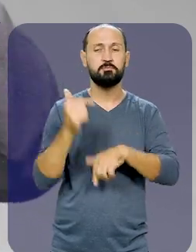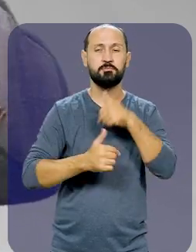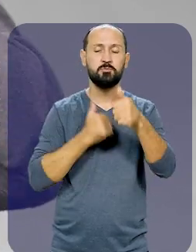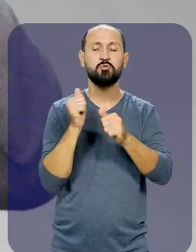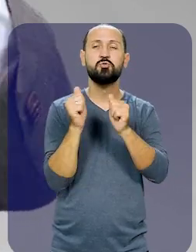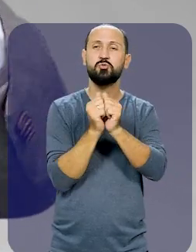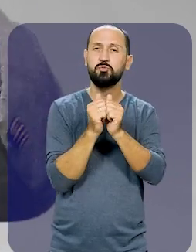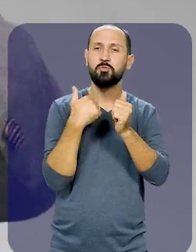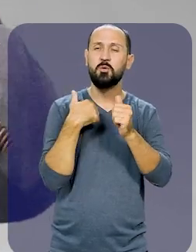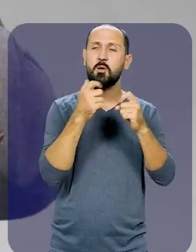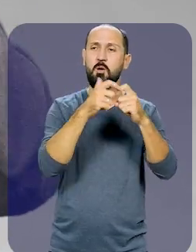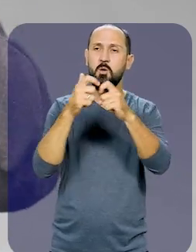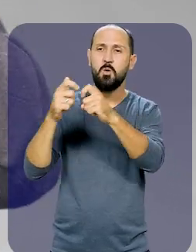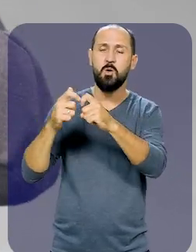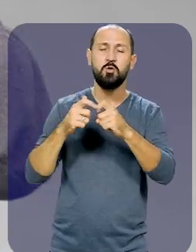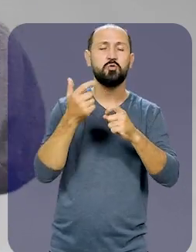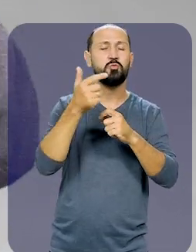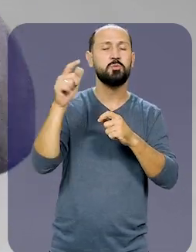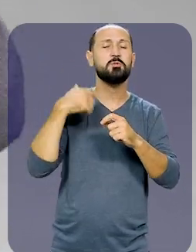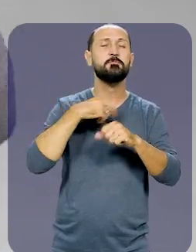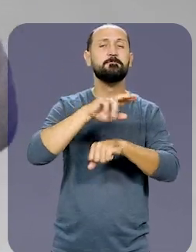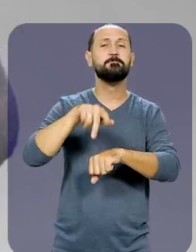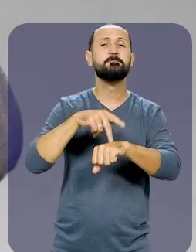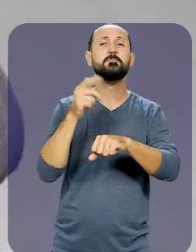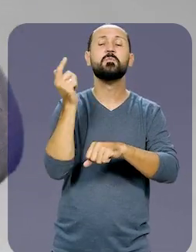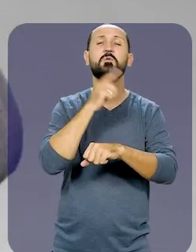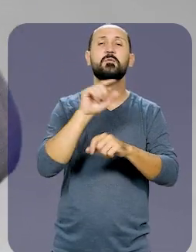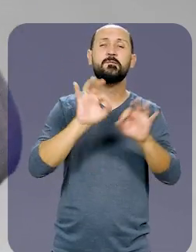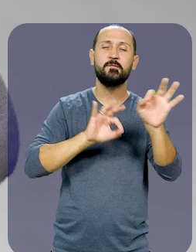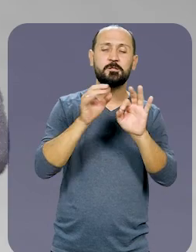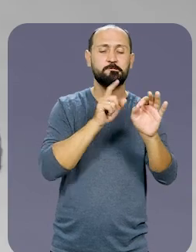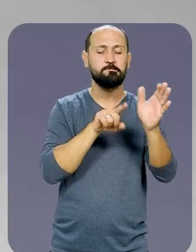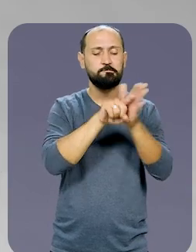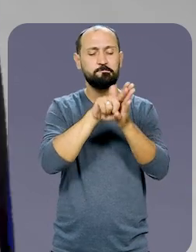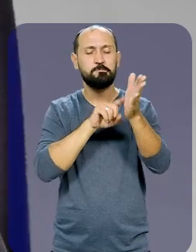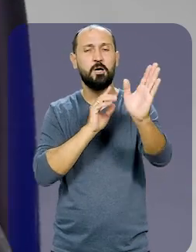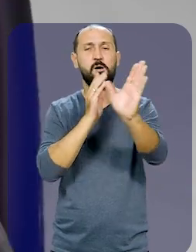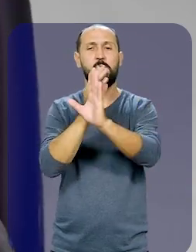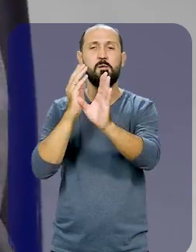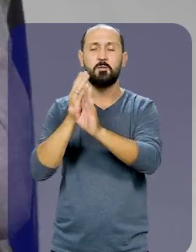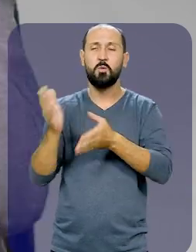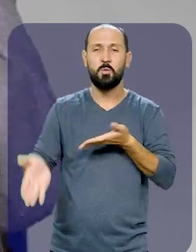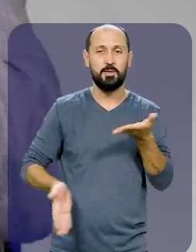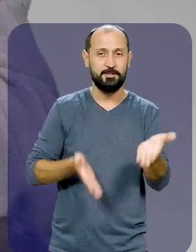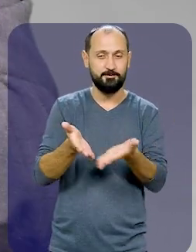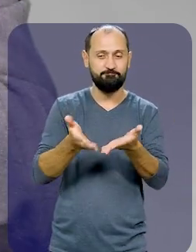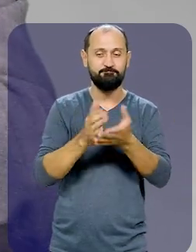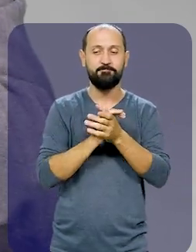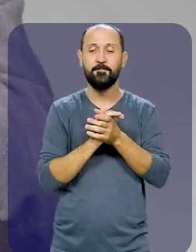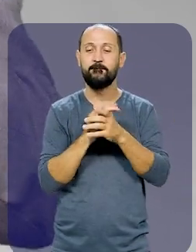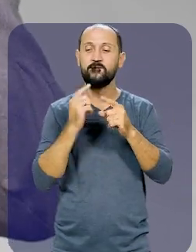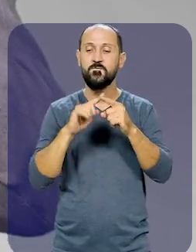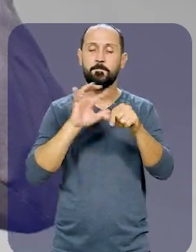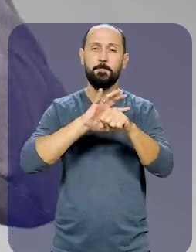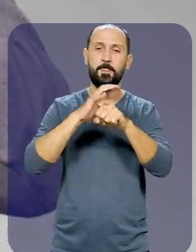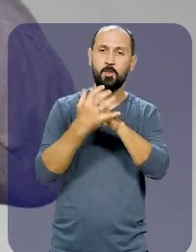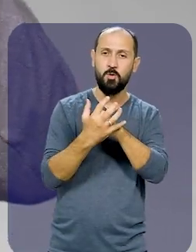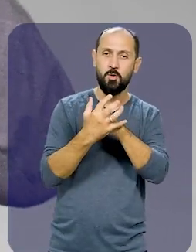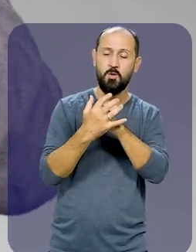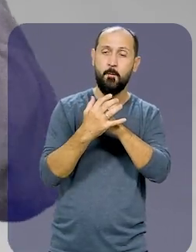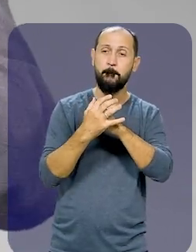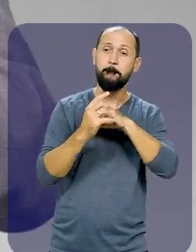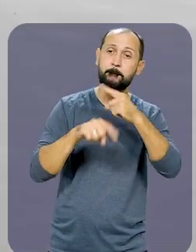com médicos de outros países para poder fazer o diagnóstico e oferecer o tratamento. Porque o pós-Covid, nós já